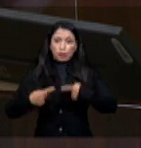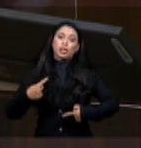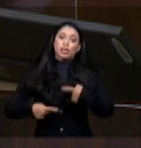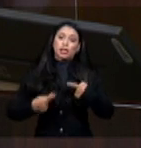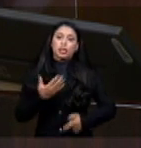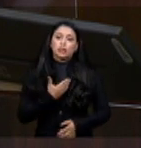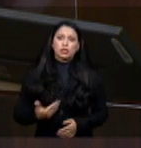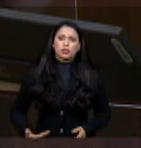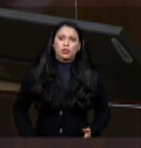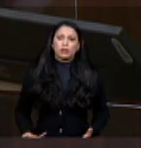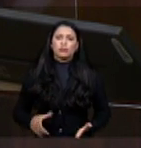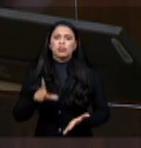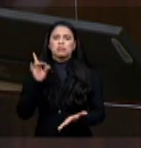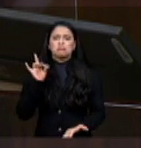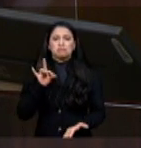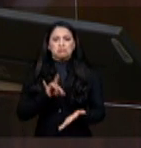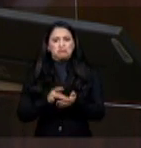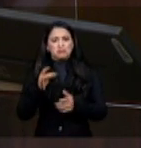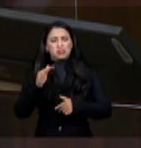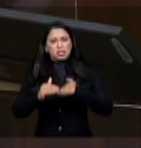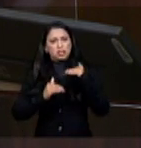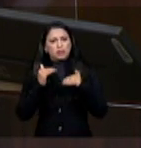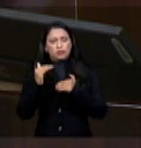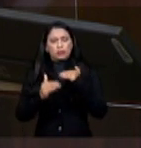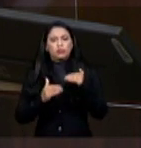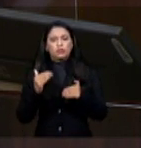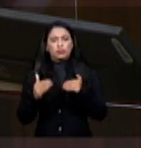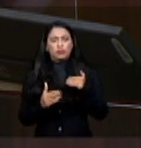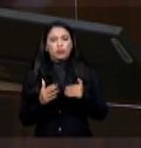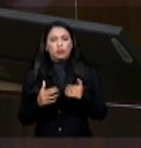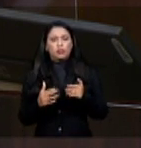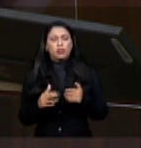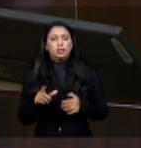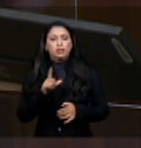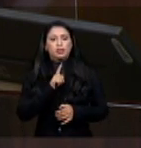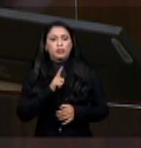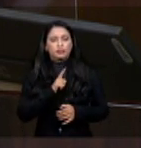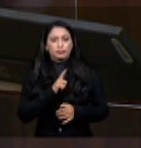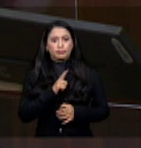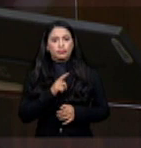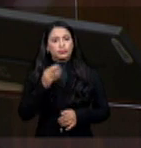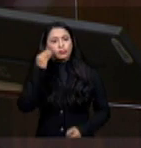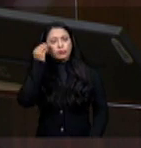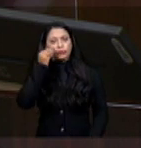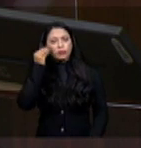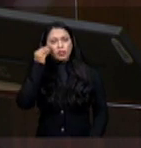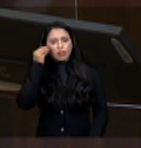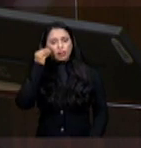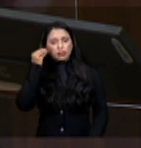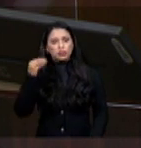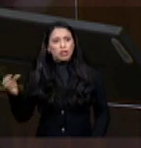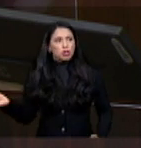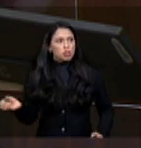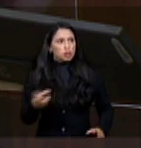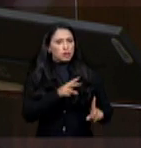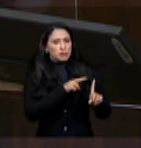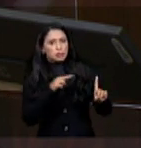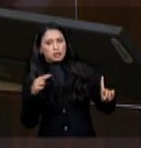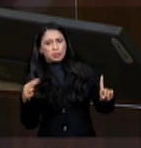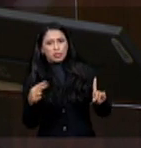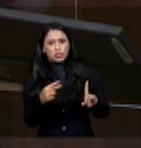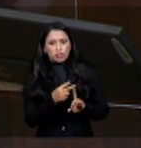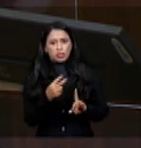públicas efetivada cê desenvolvidas né que que lhe garantem desfrutar não é de uma de novas perspectivas